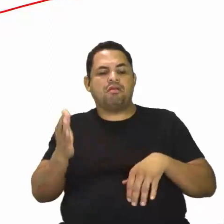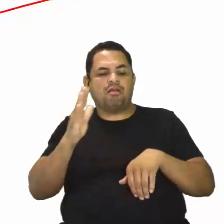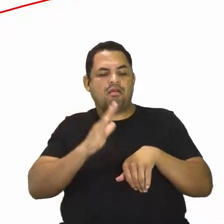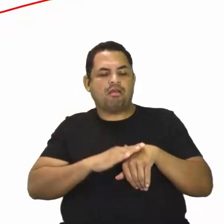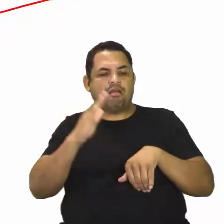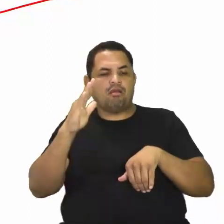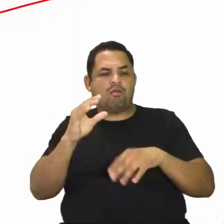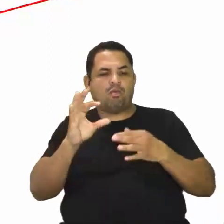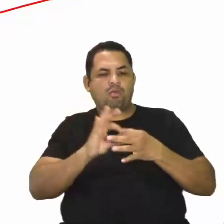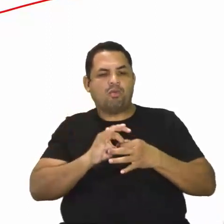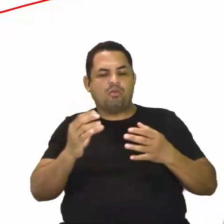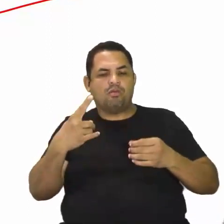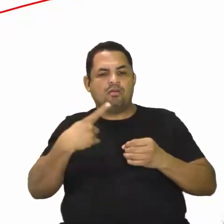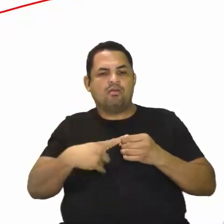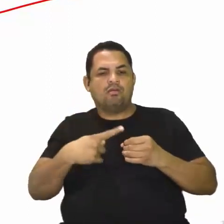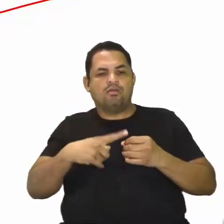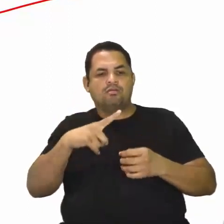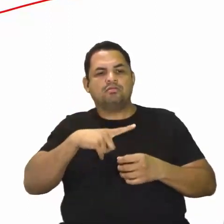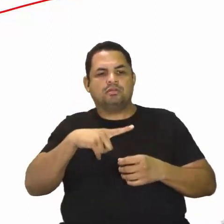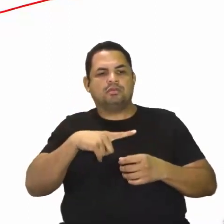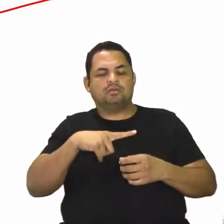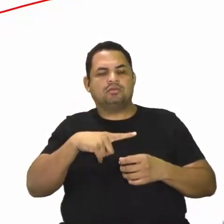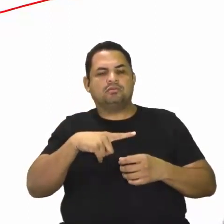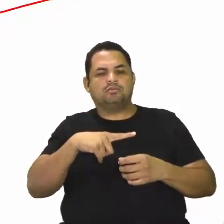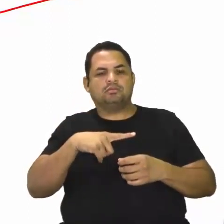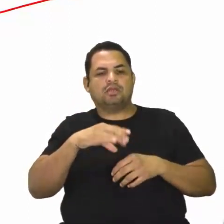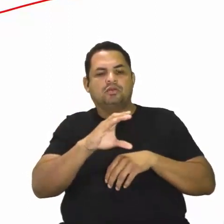dos municípios tem na Constituição de 88?